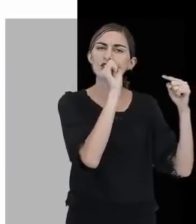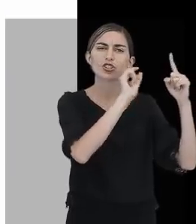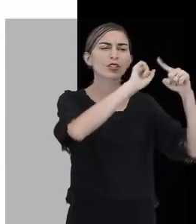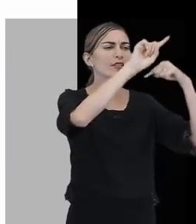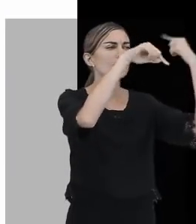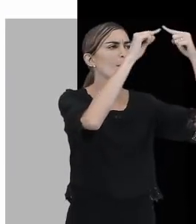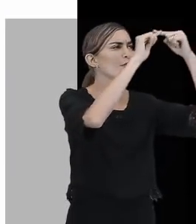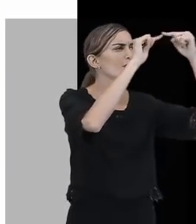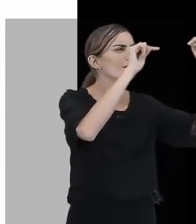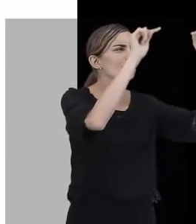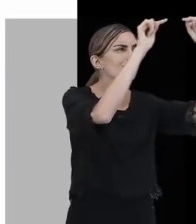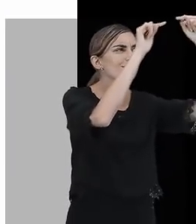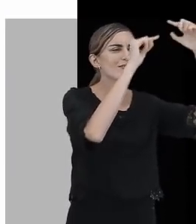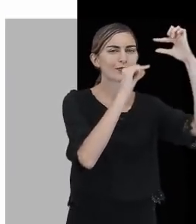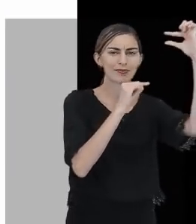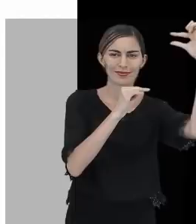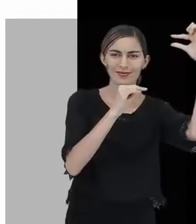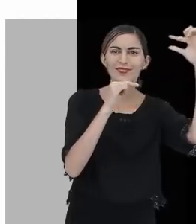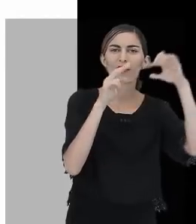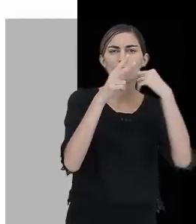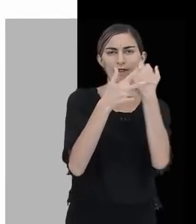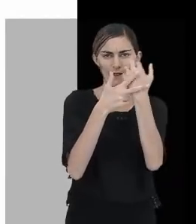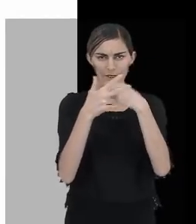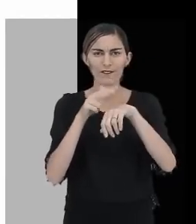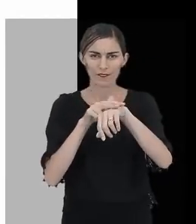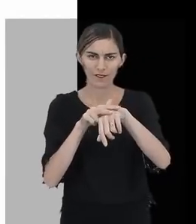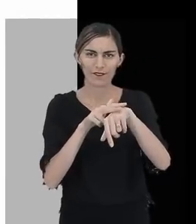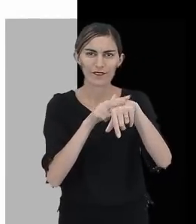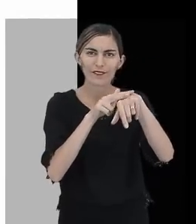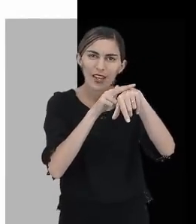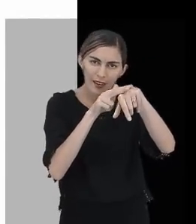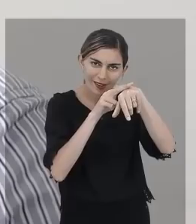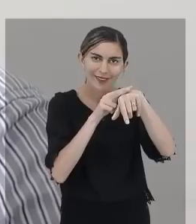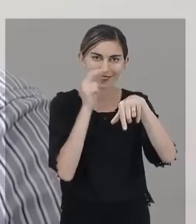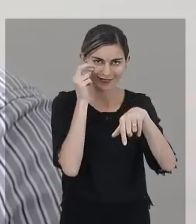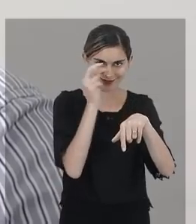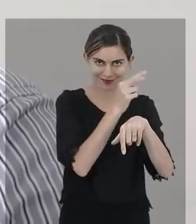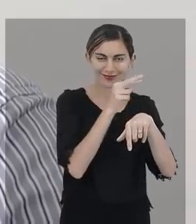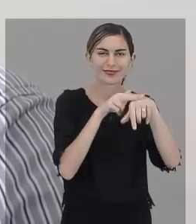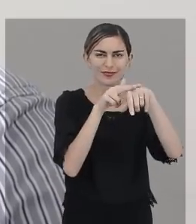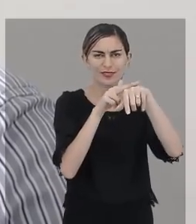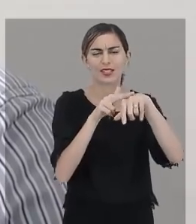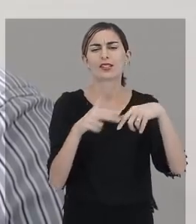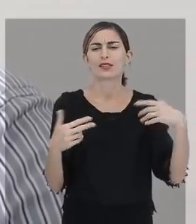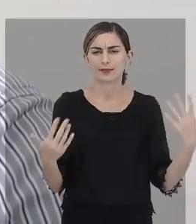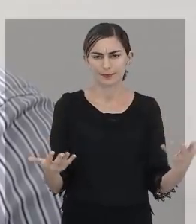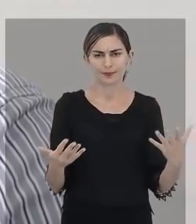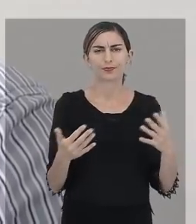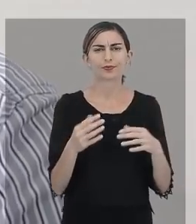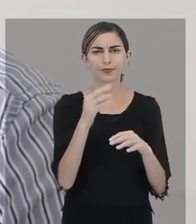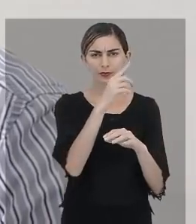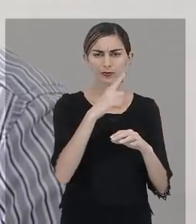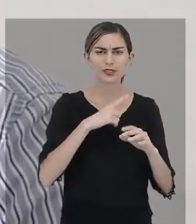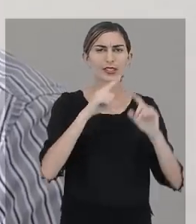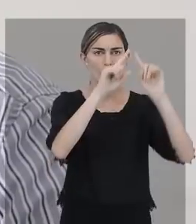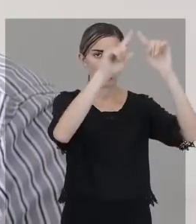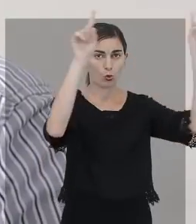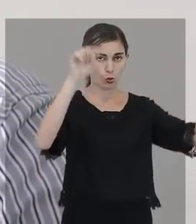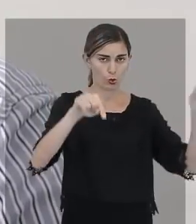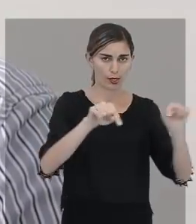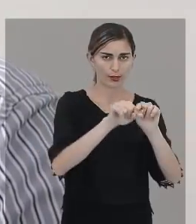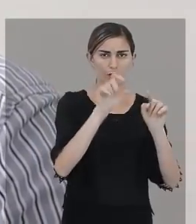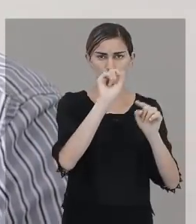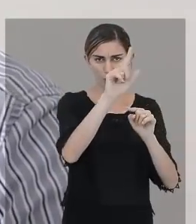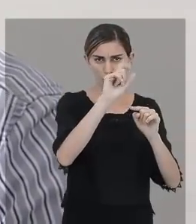verde, certo? Então você tem lá o seu frame layout no seu XML de layout. Ele tem um